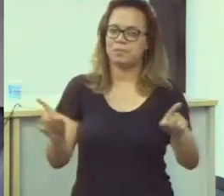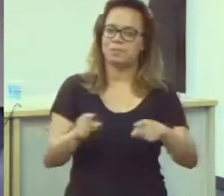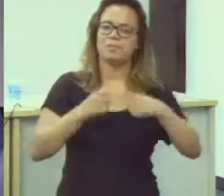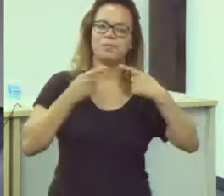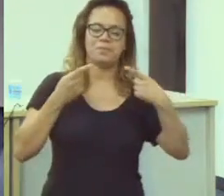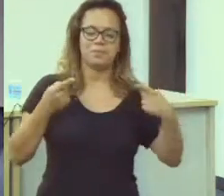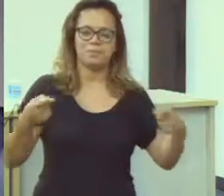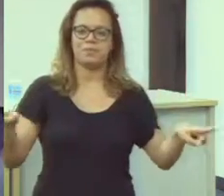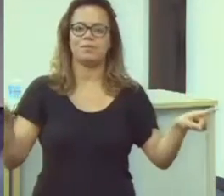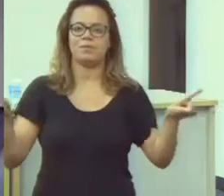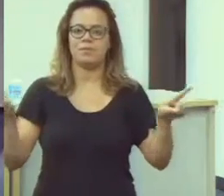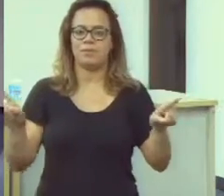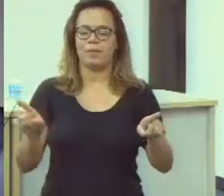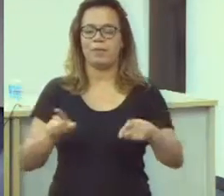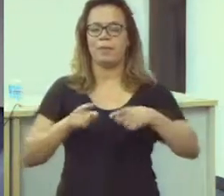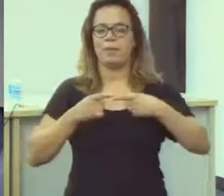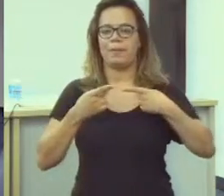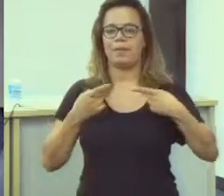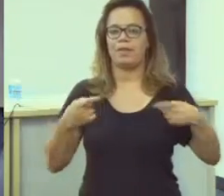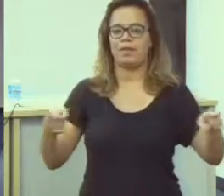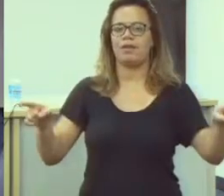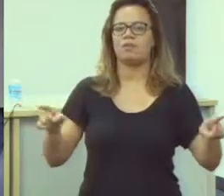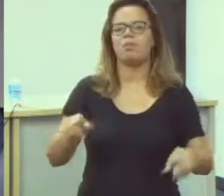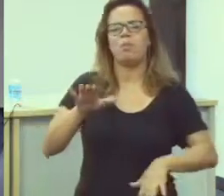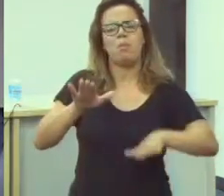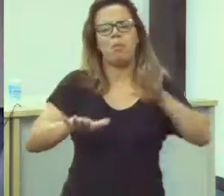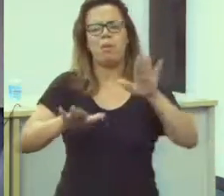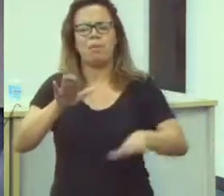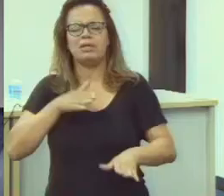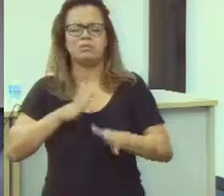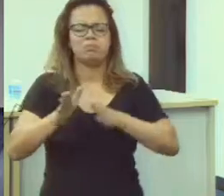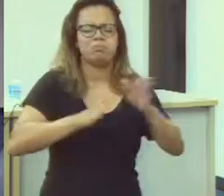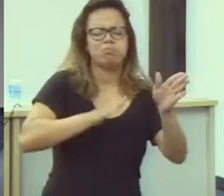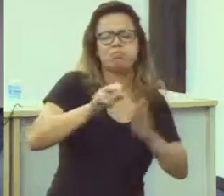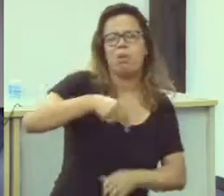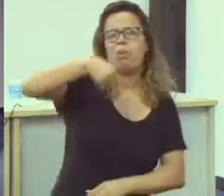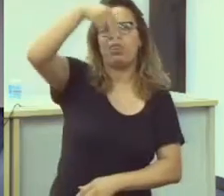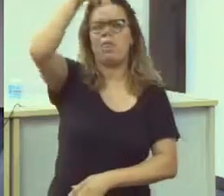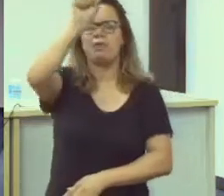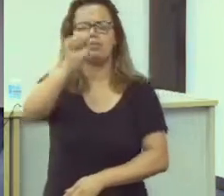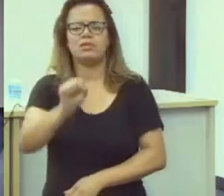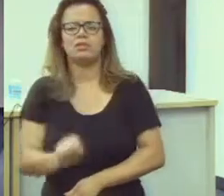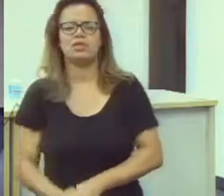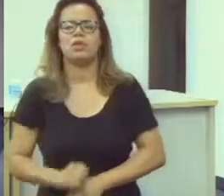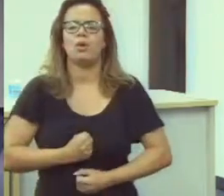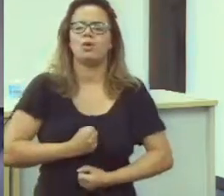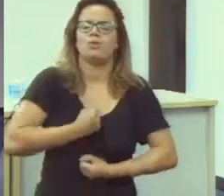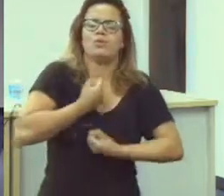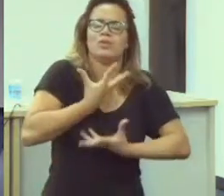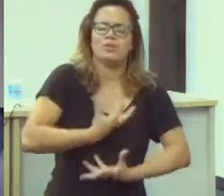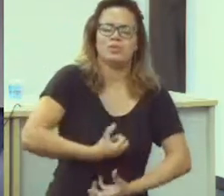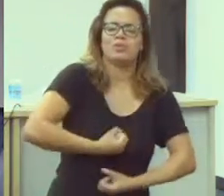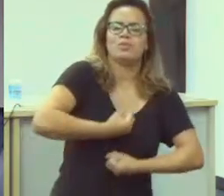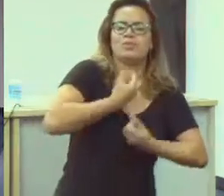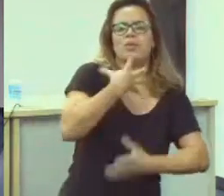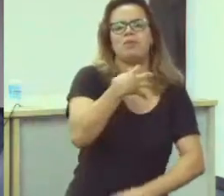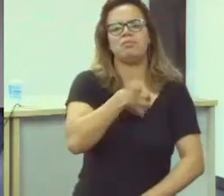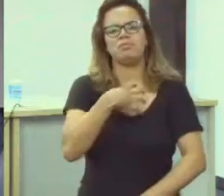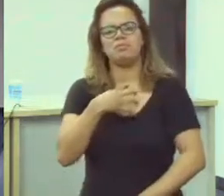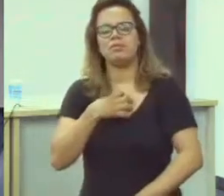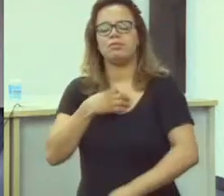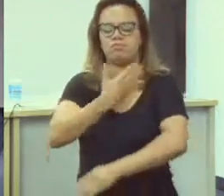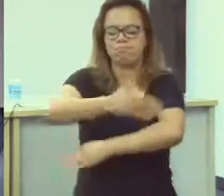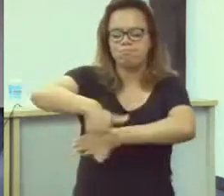Mesmo que eu vá de norte a sul, poesia não tá na